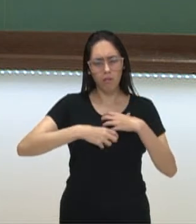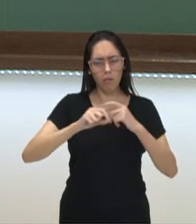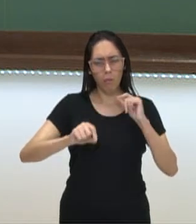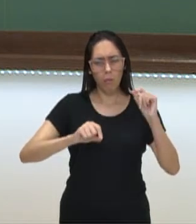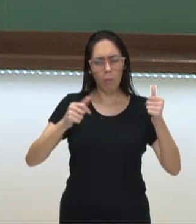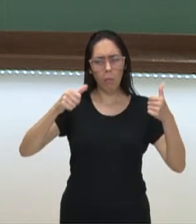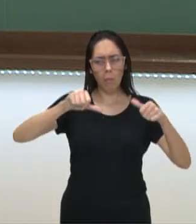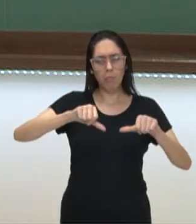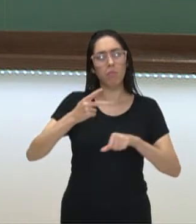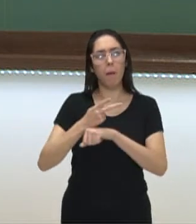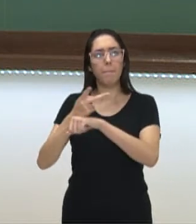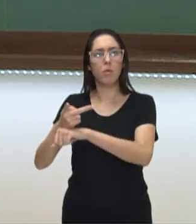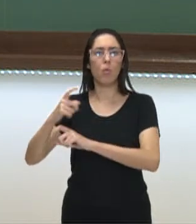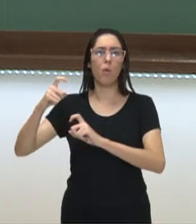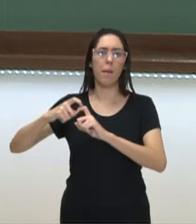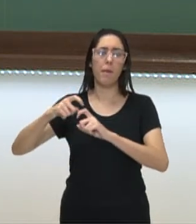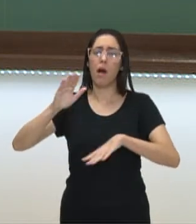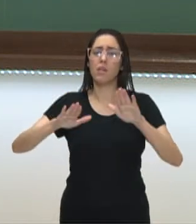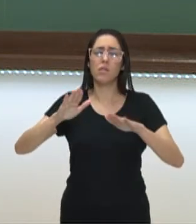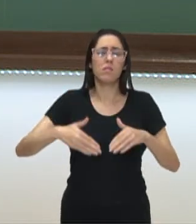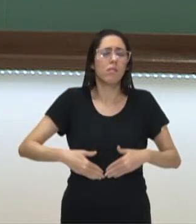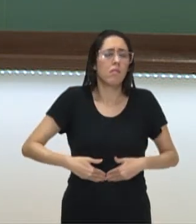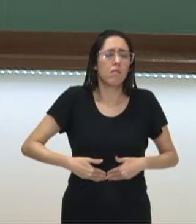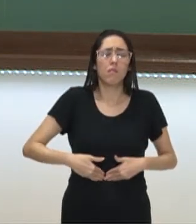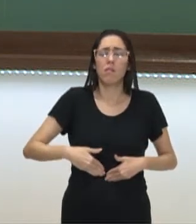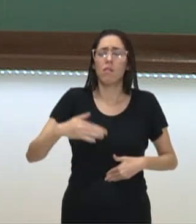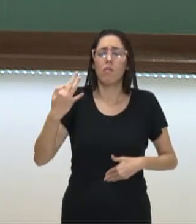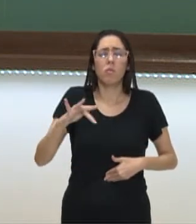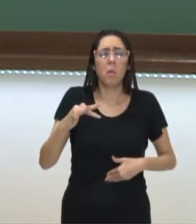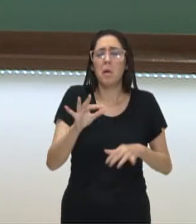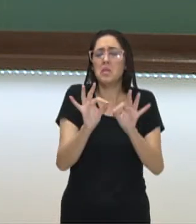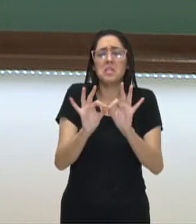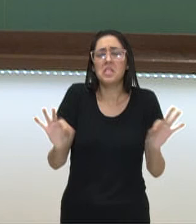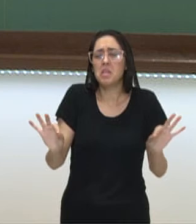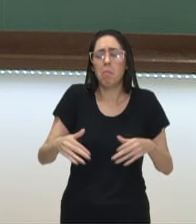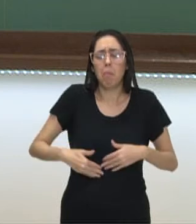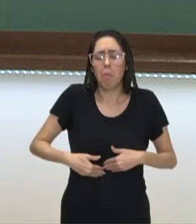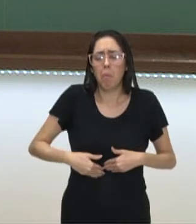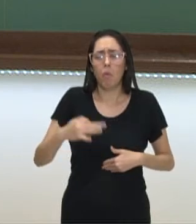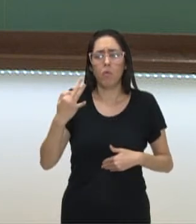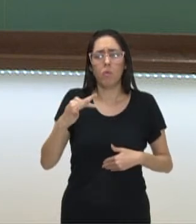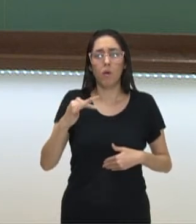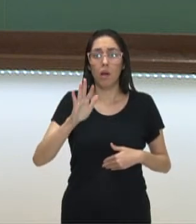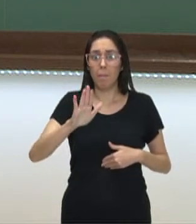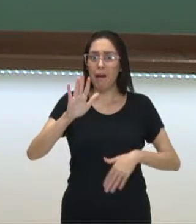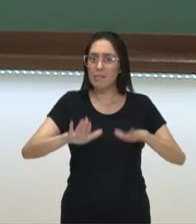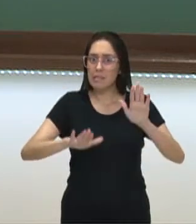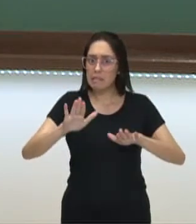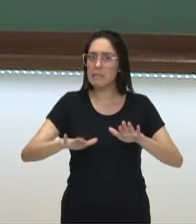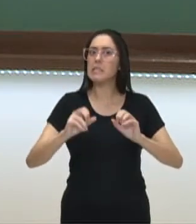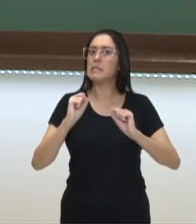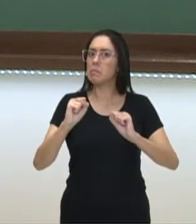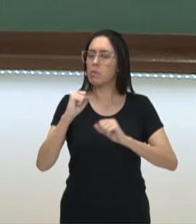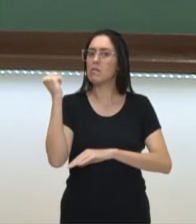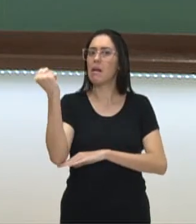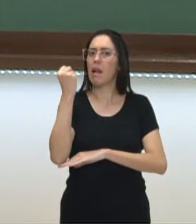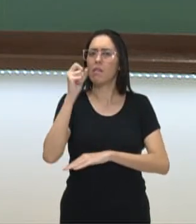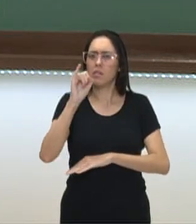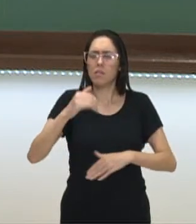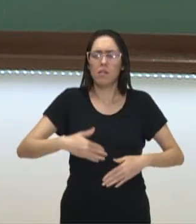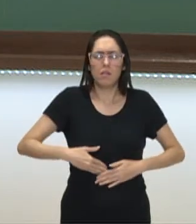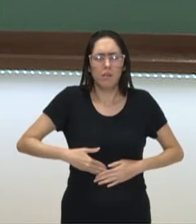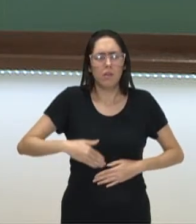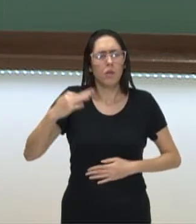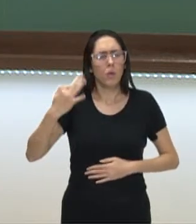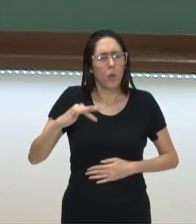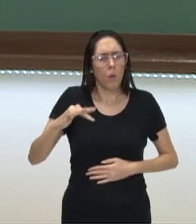ajuda. Às vezes é uma simples dor de barriga, uma má digestão aleatória, mas às vezes não é. E se for frequente, a gente precisa